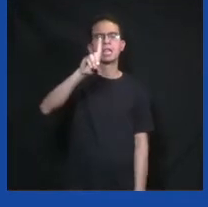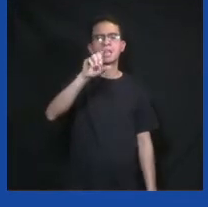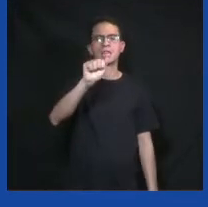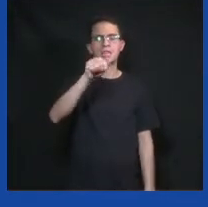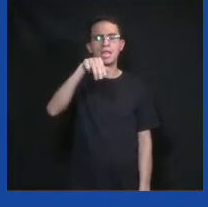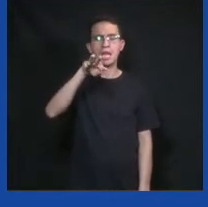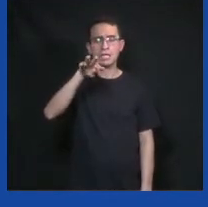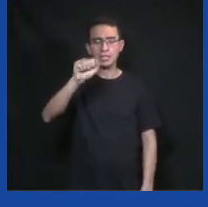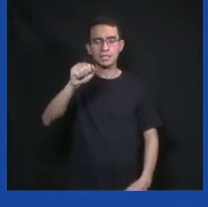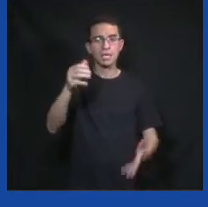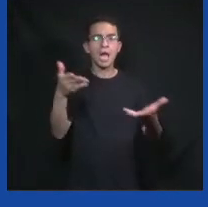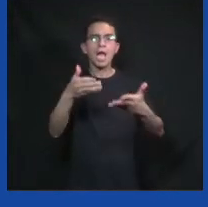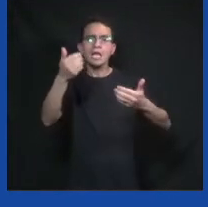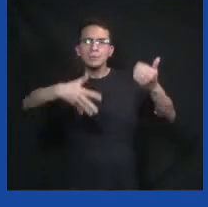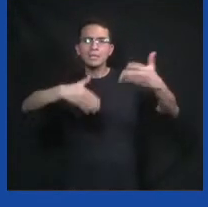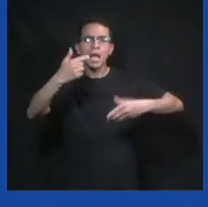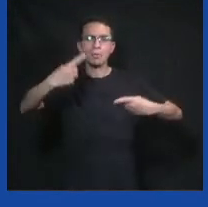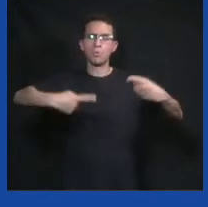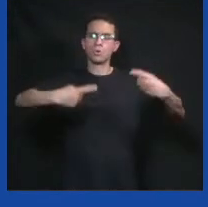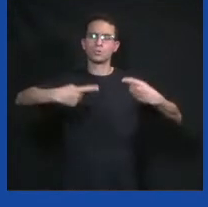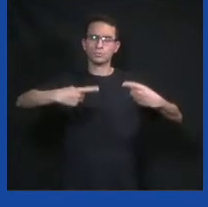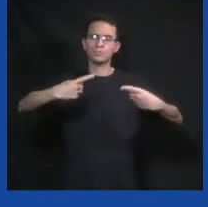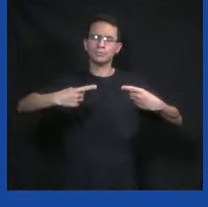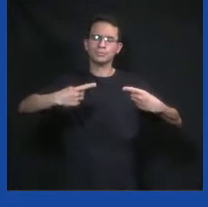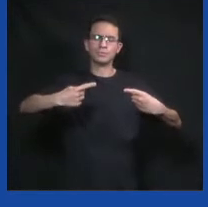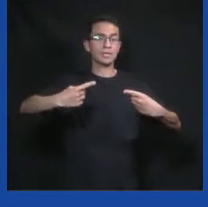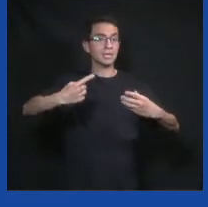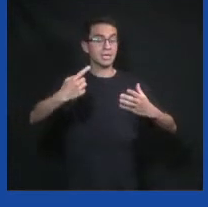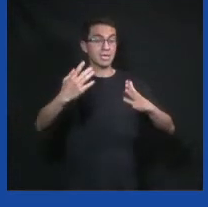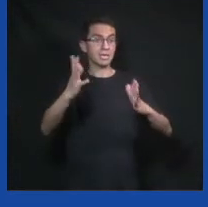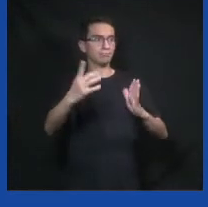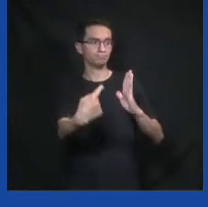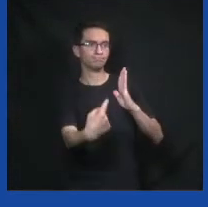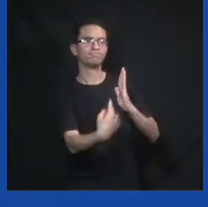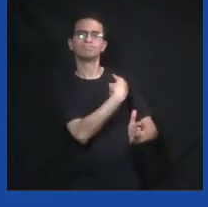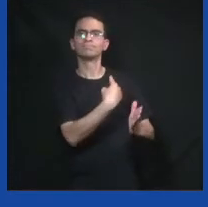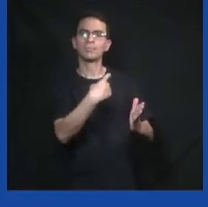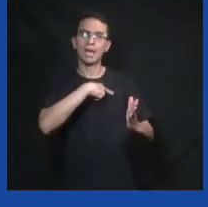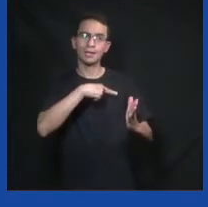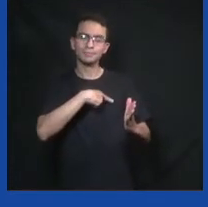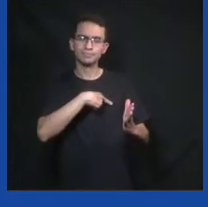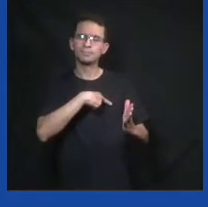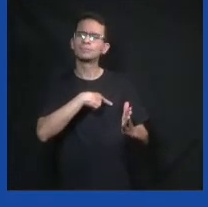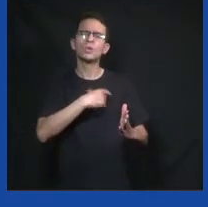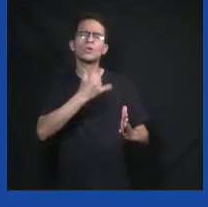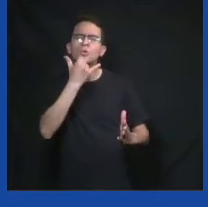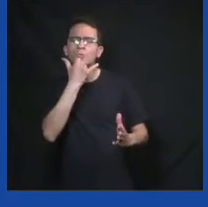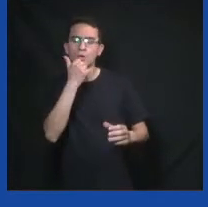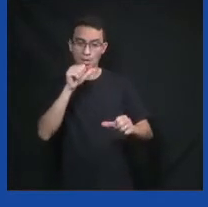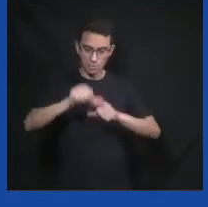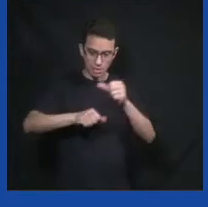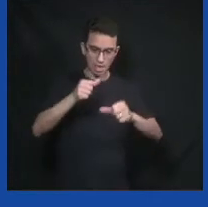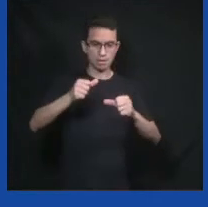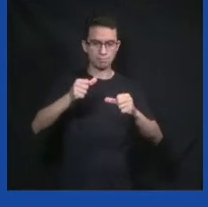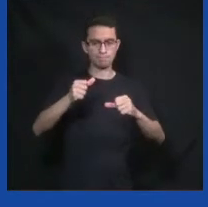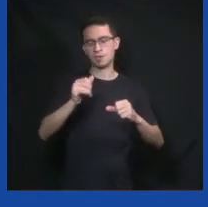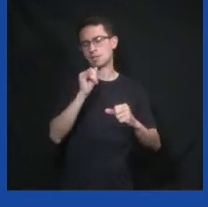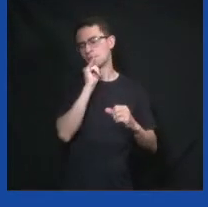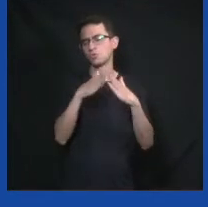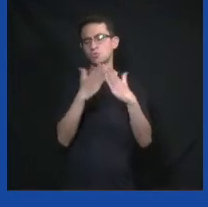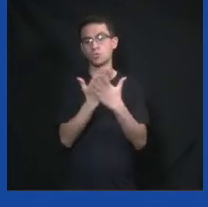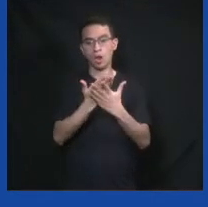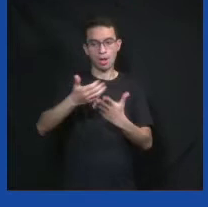letramento político, mas eu já vou emendar com uma perguntinha que já chegou aqui, que é o seguinte: vocês acham que a reforma do ensino médio favorece a inclusão